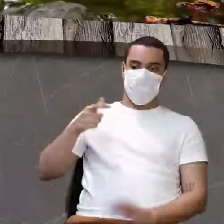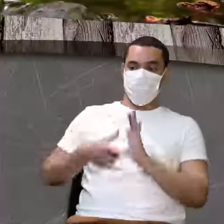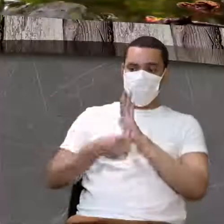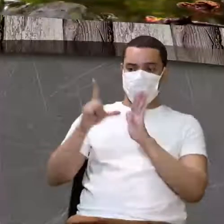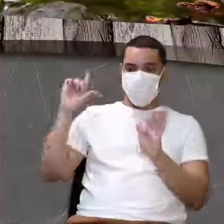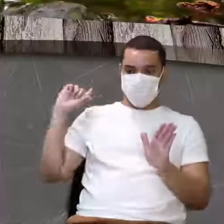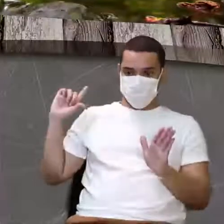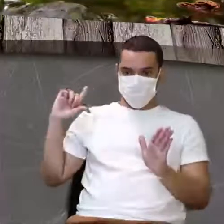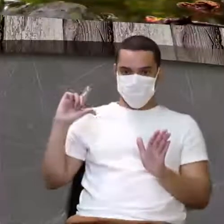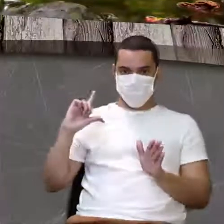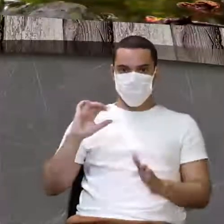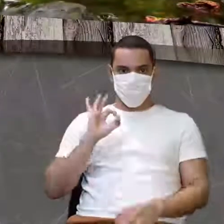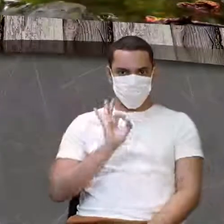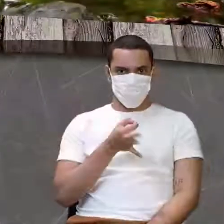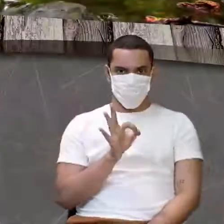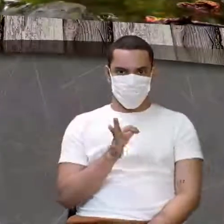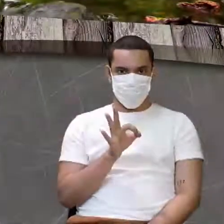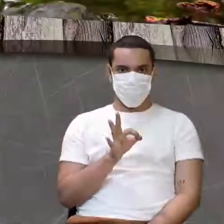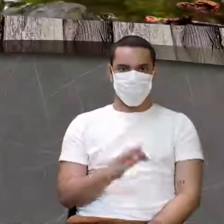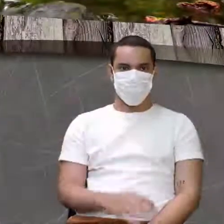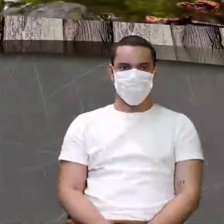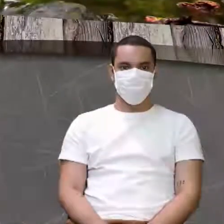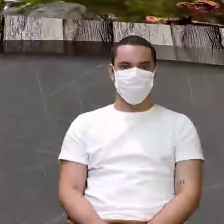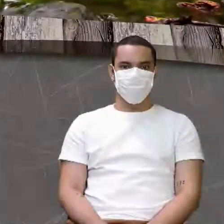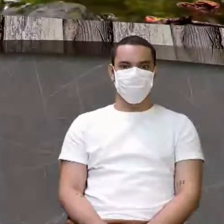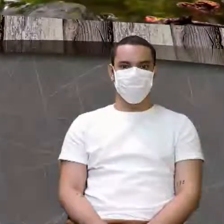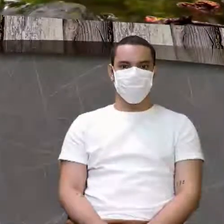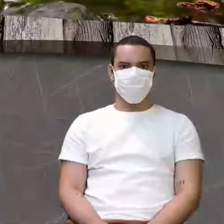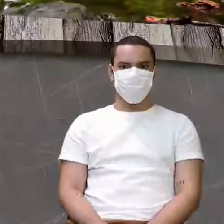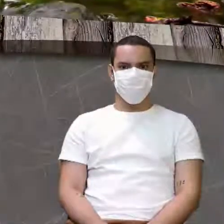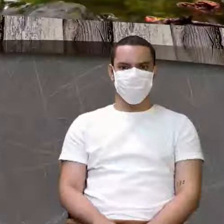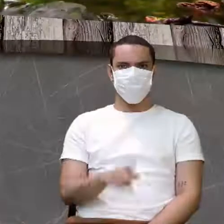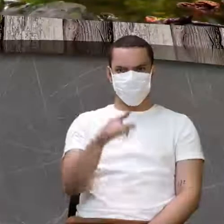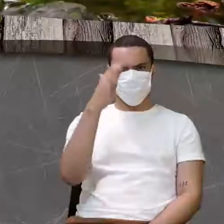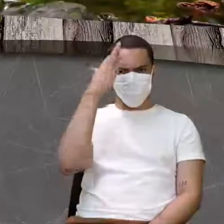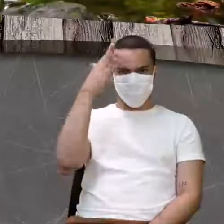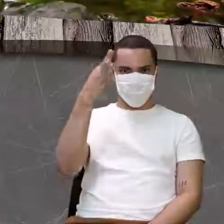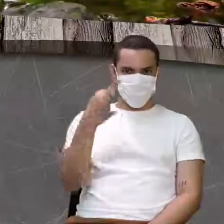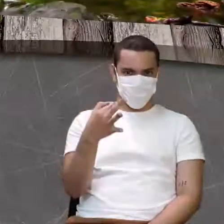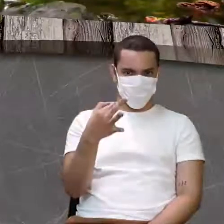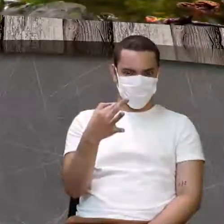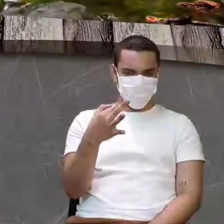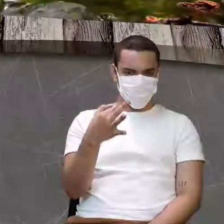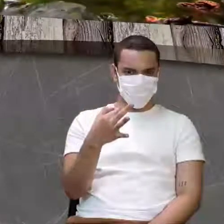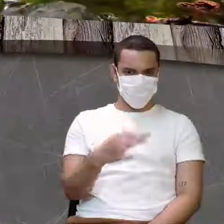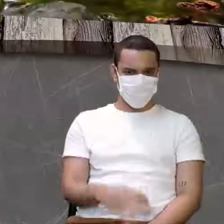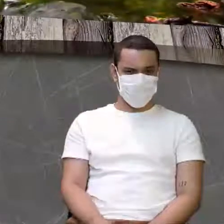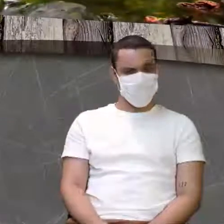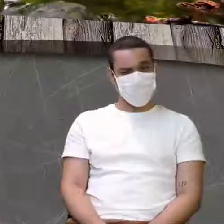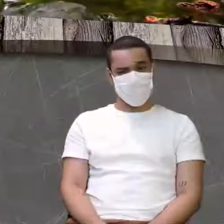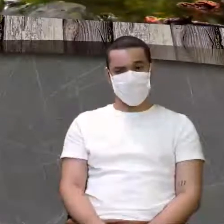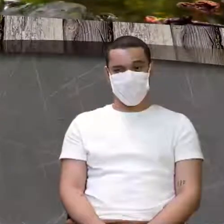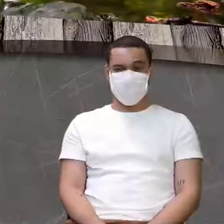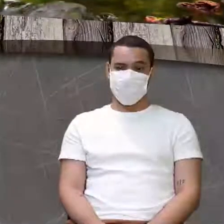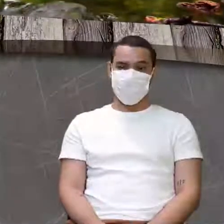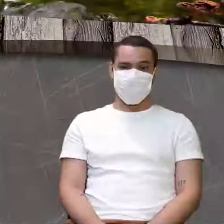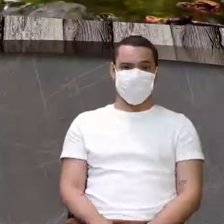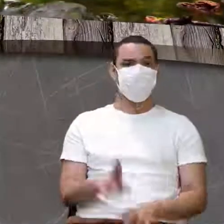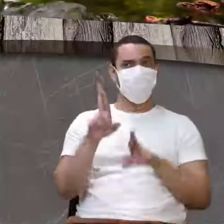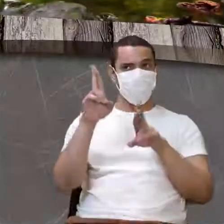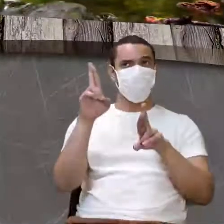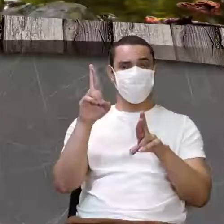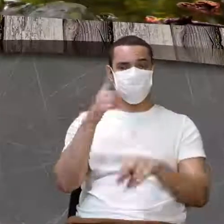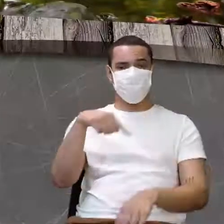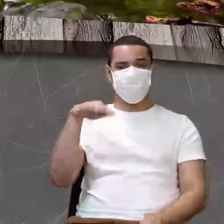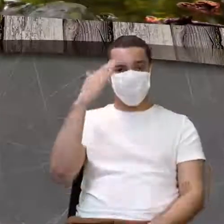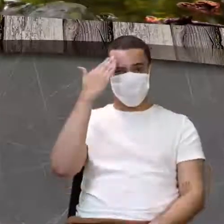ancestral. Tá bom? Deu para compreender? Espero. Vamos embora?